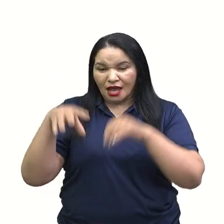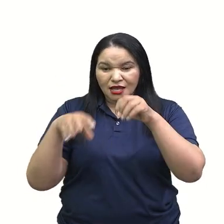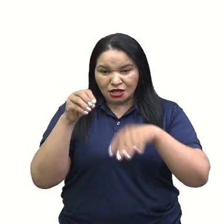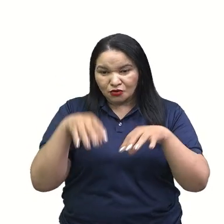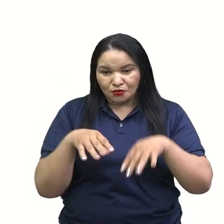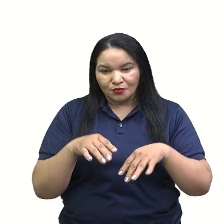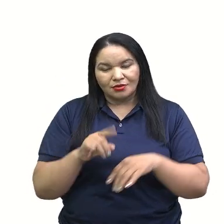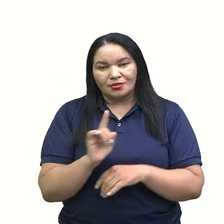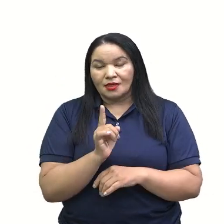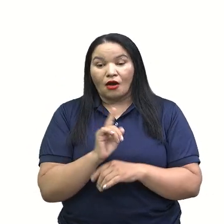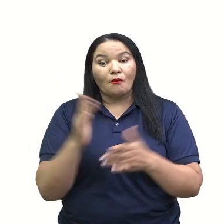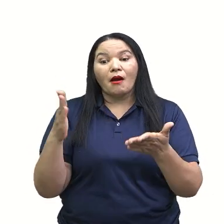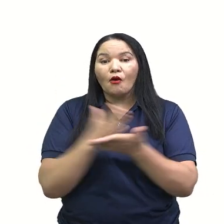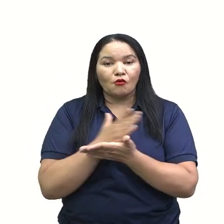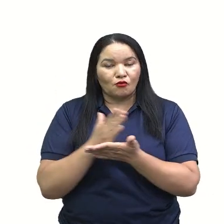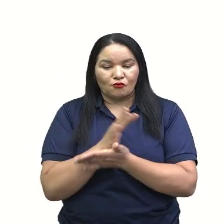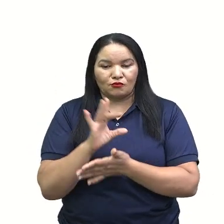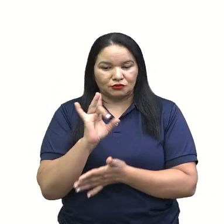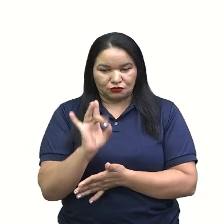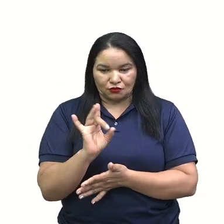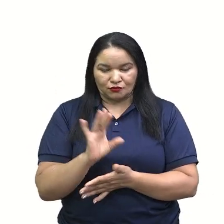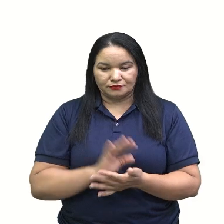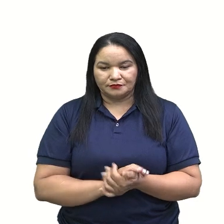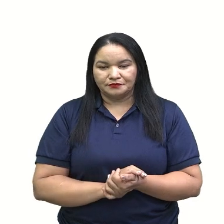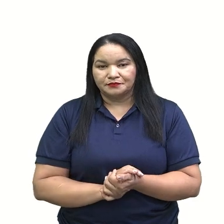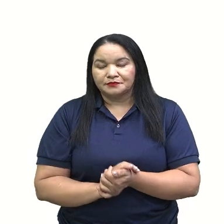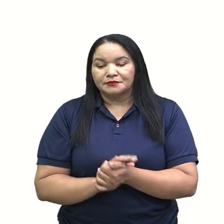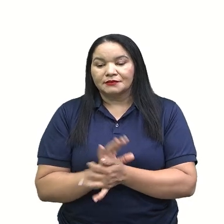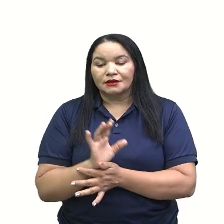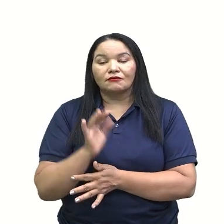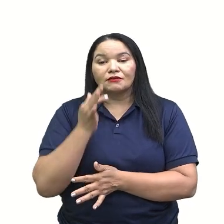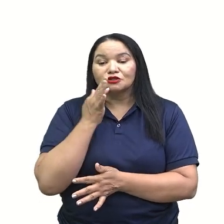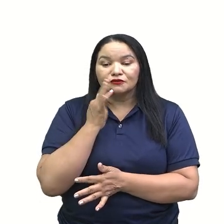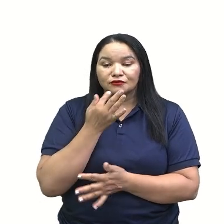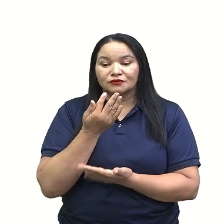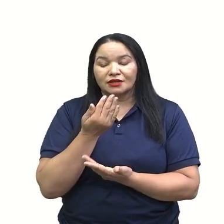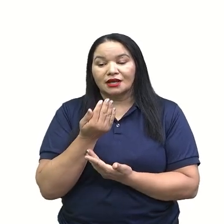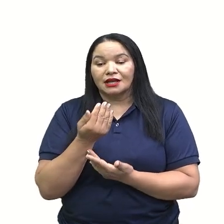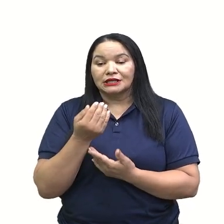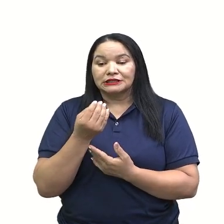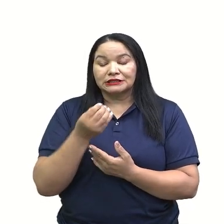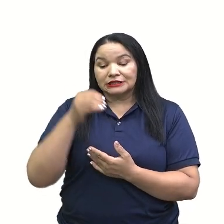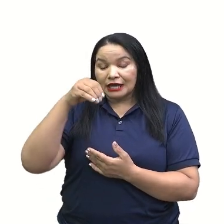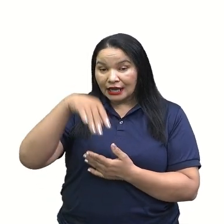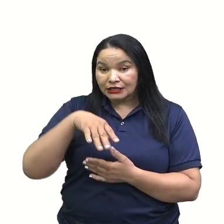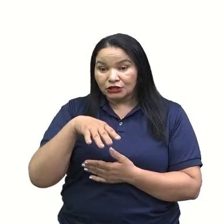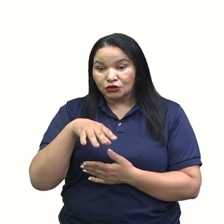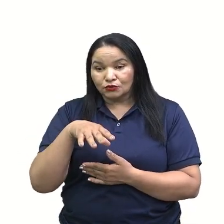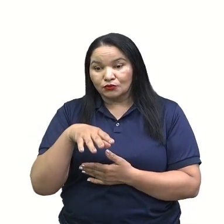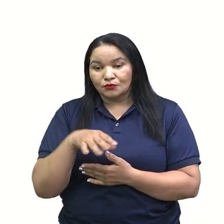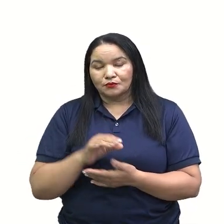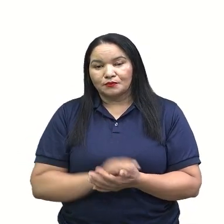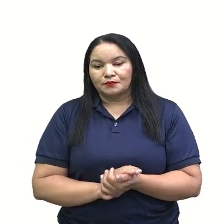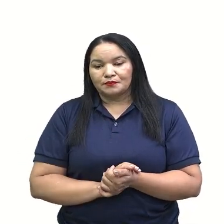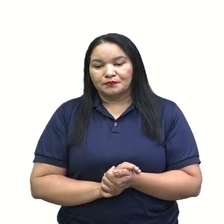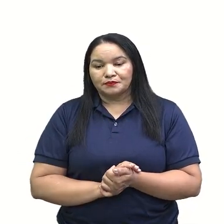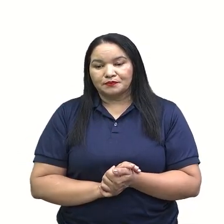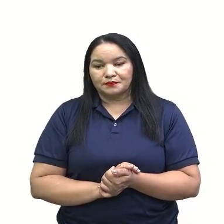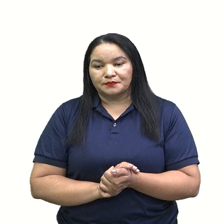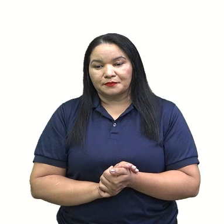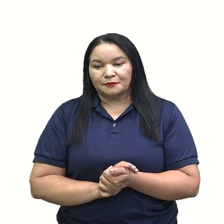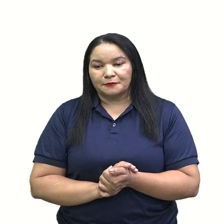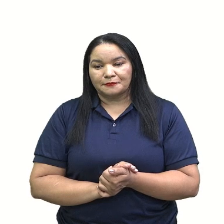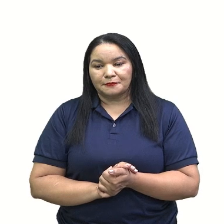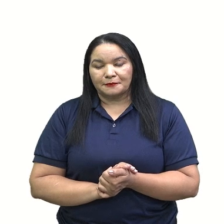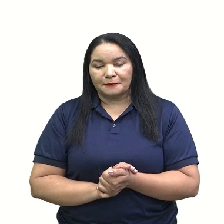frutas caíram. Então, as frutas que caíram, preste atenção que nem todas as frutas caíram, tudo bem?